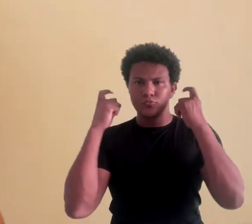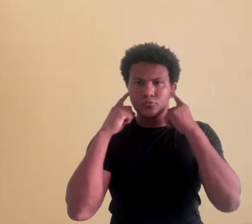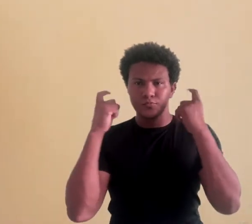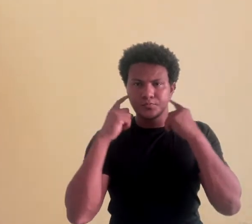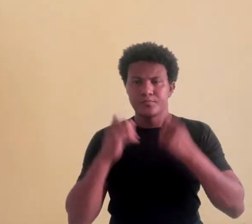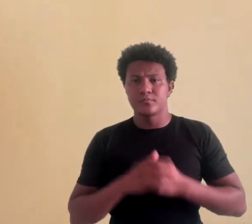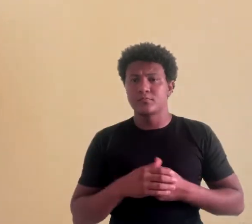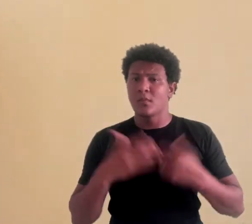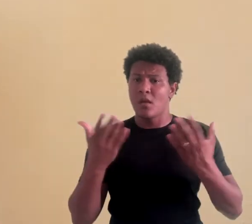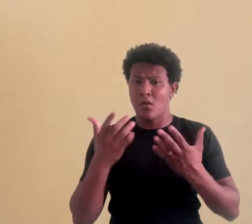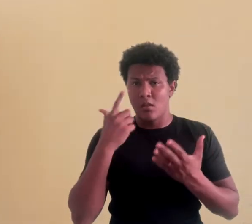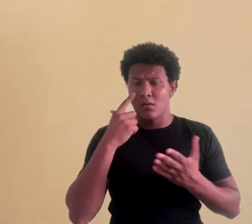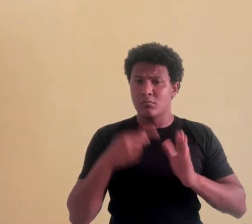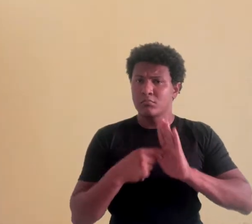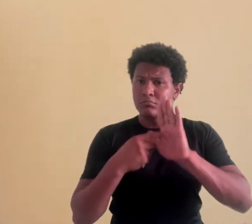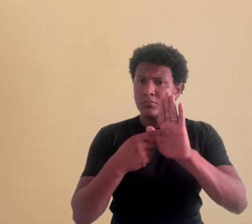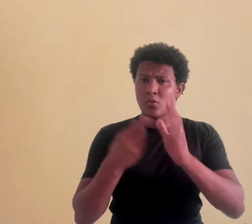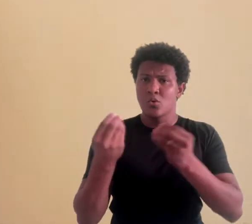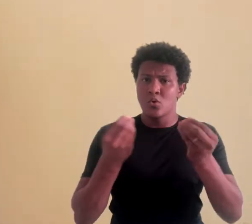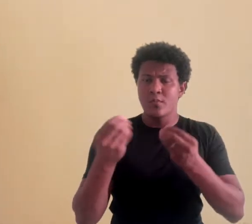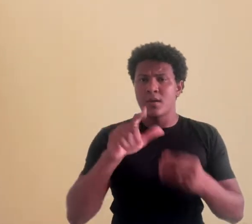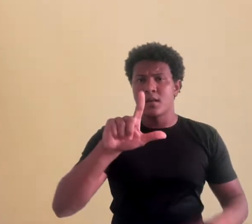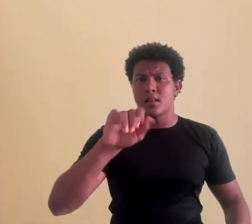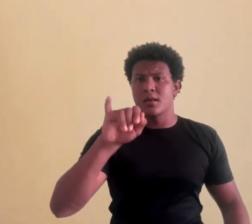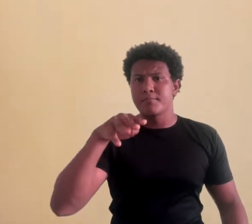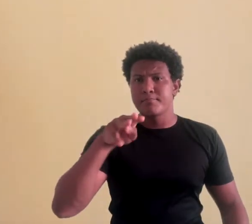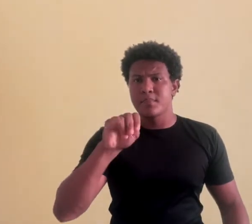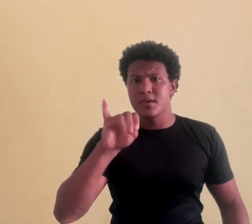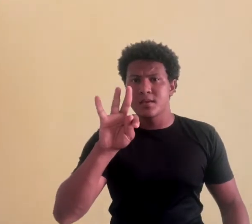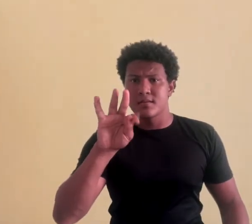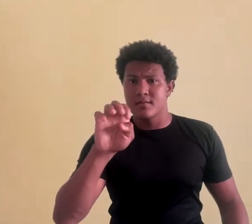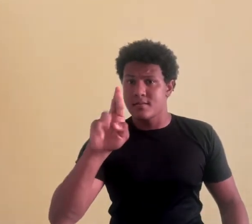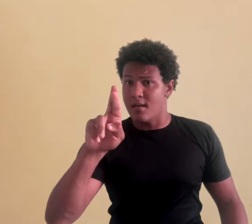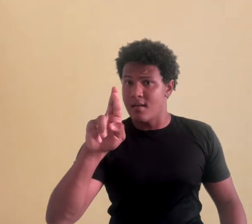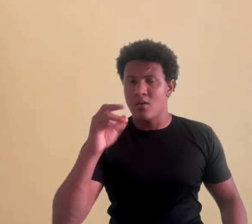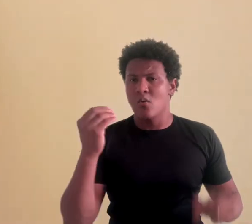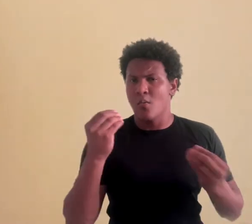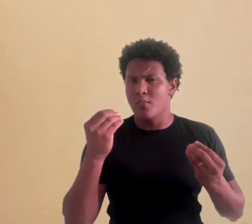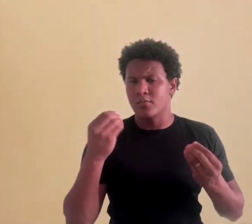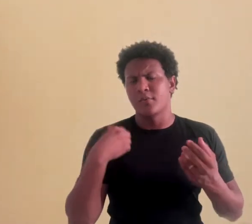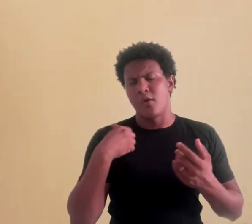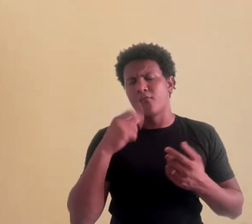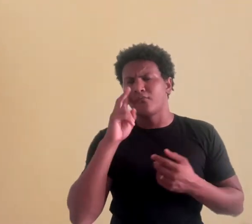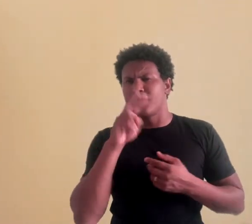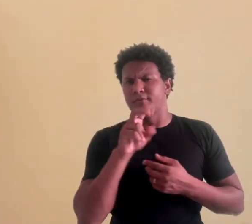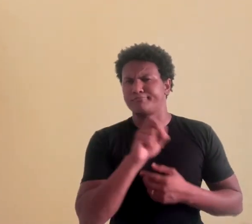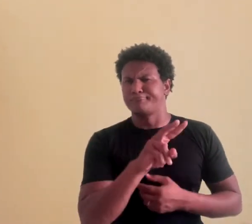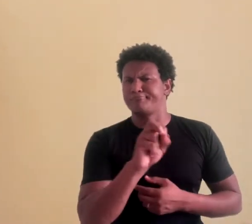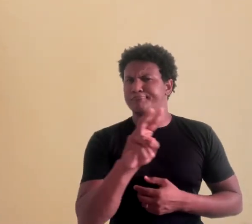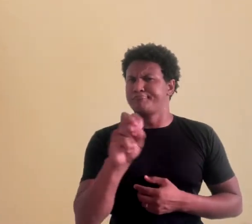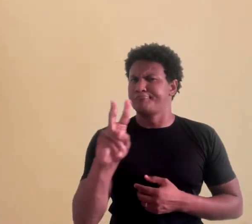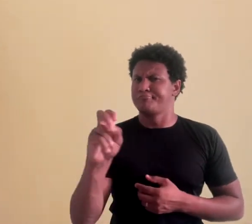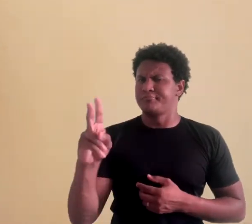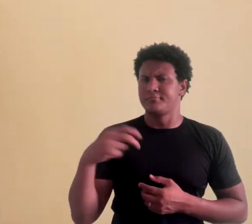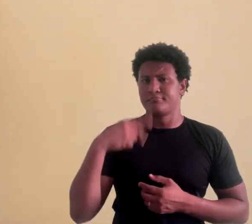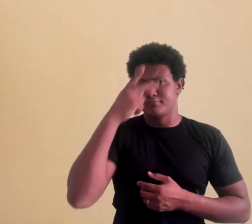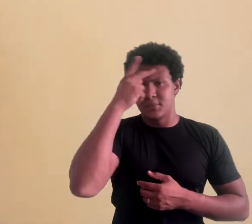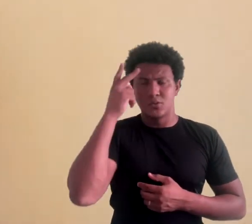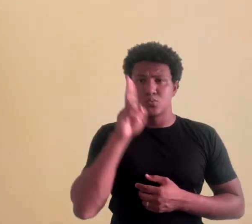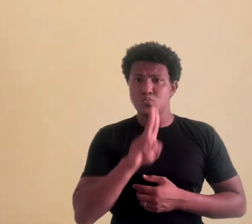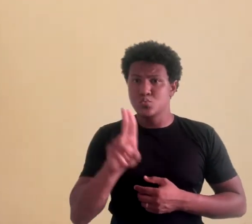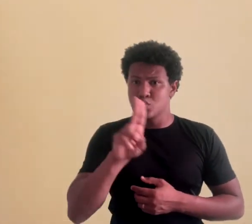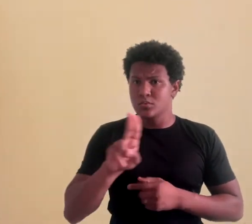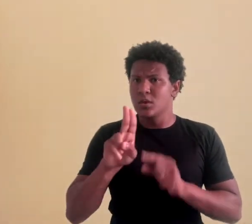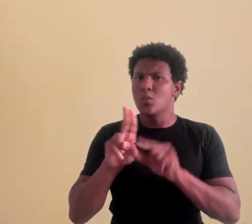a utilização do limite na tua música. Porque, cara, eu vejo muita gente usando esse plugin